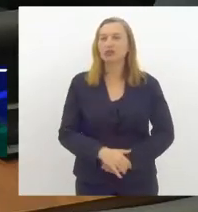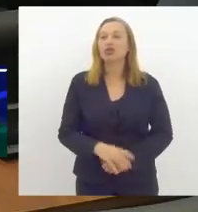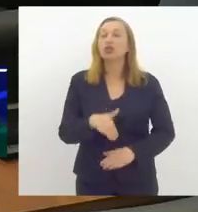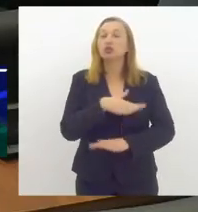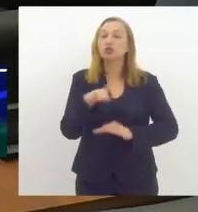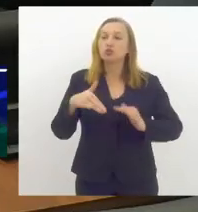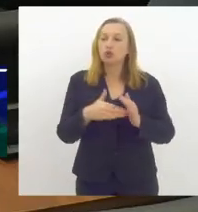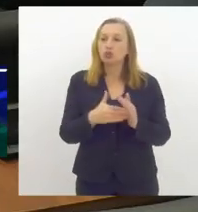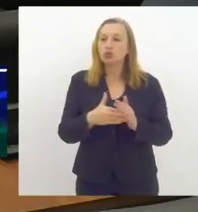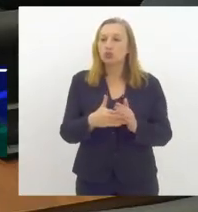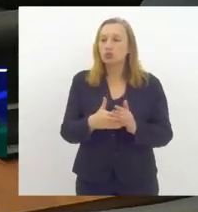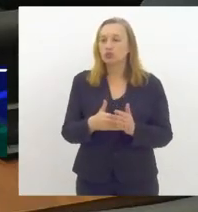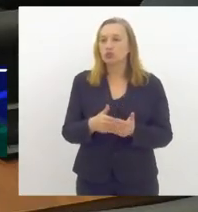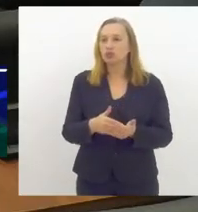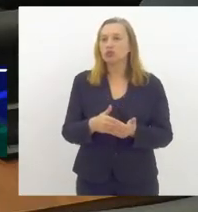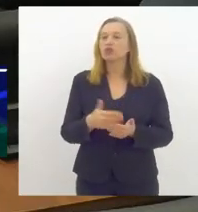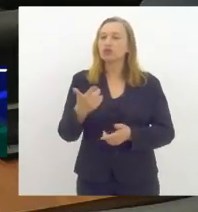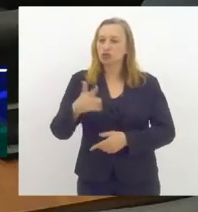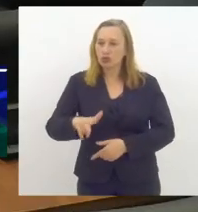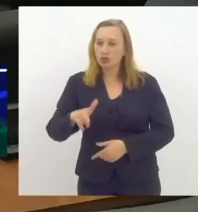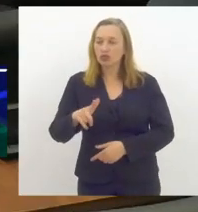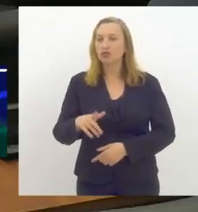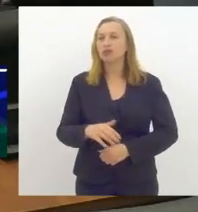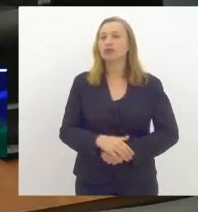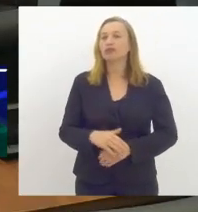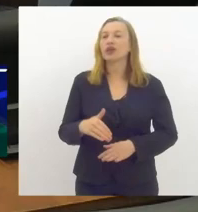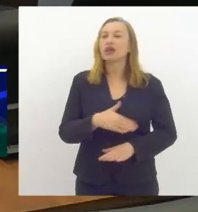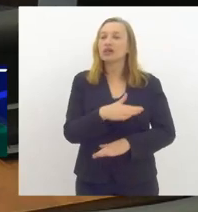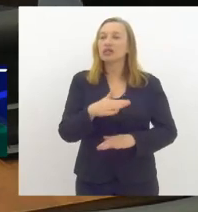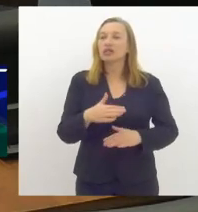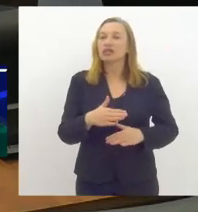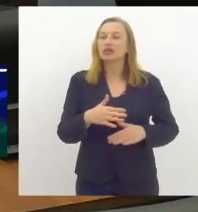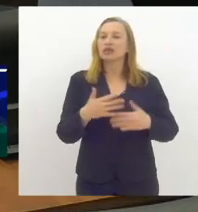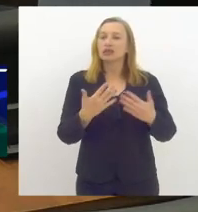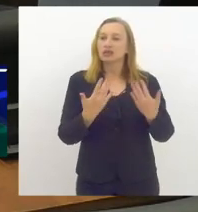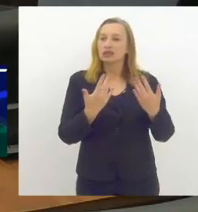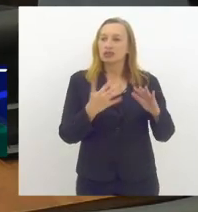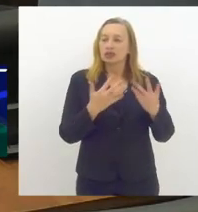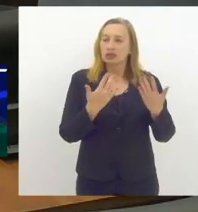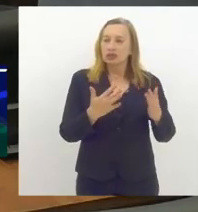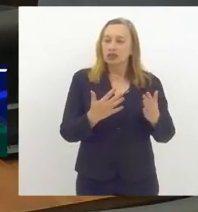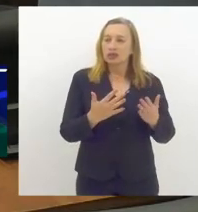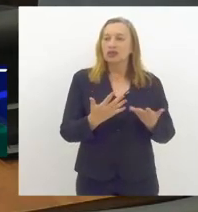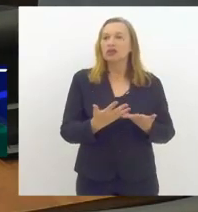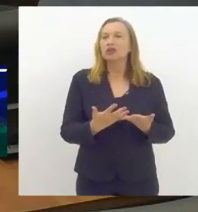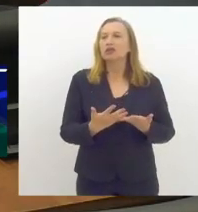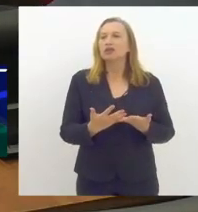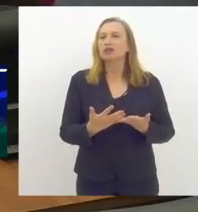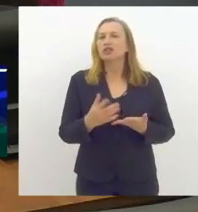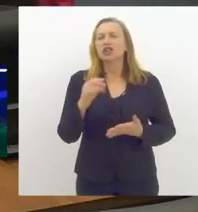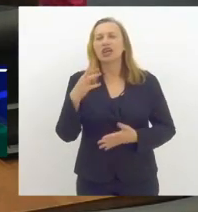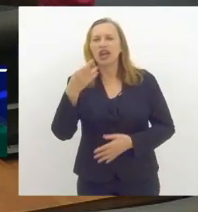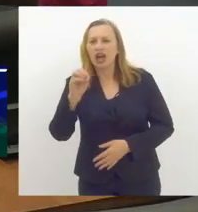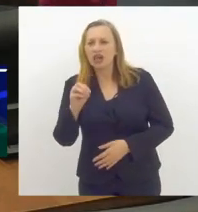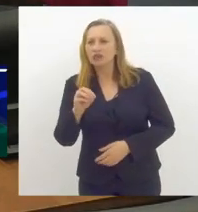todas e todas mais uma vez a saudar o Cadu Edilson Ricardo